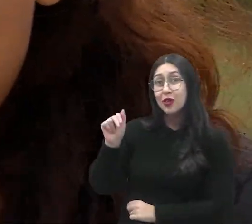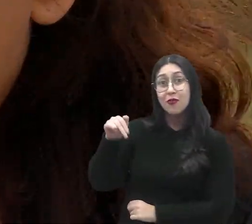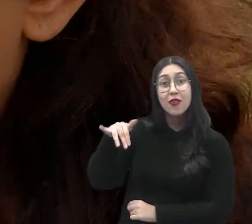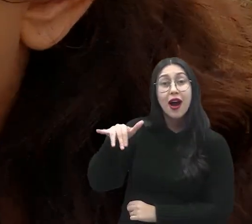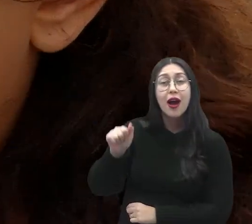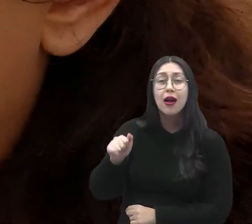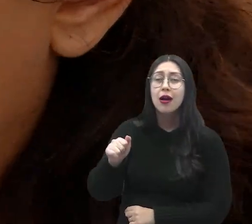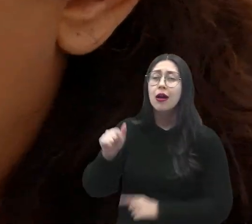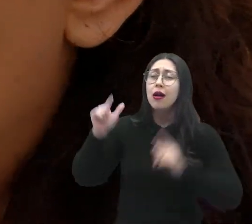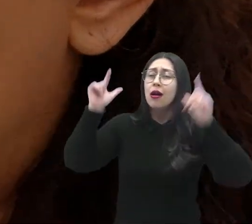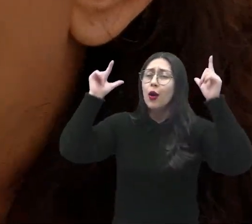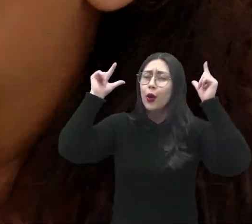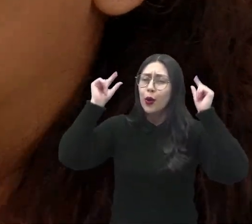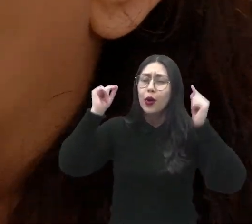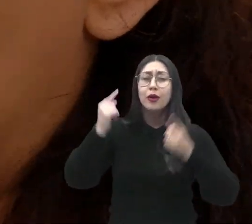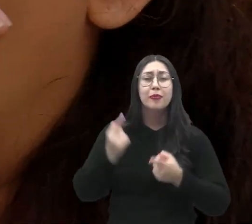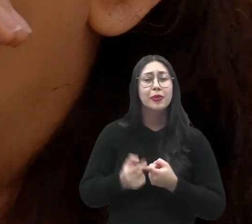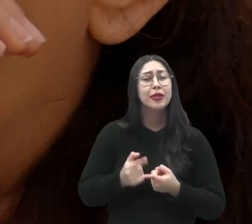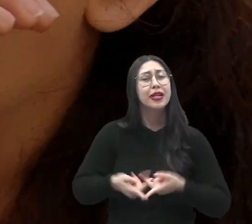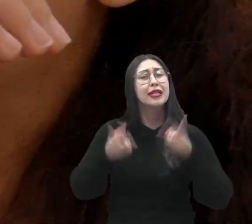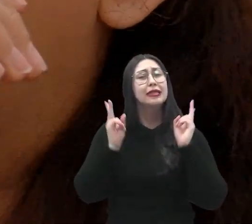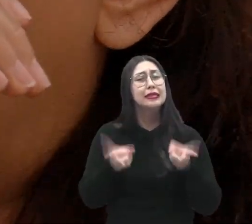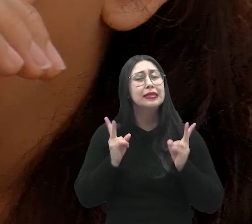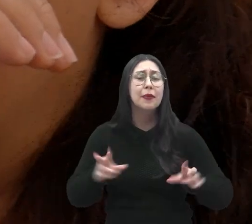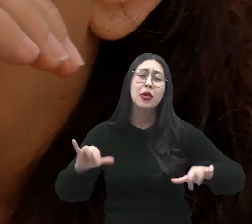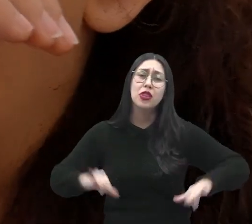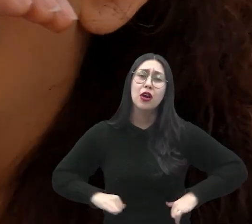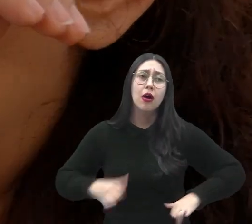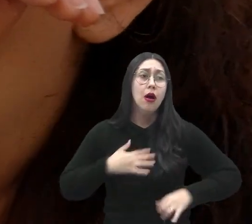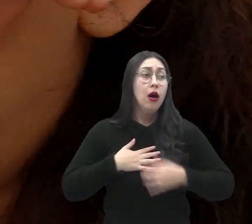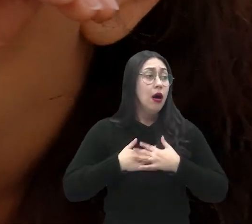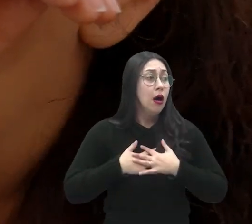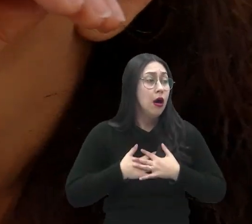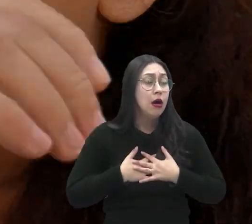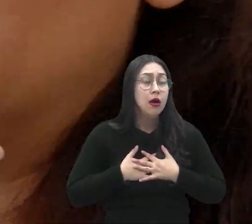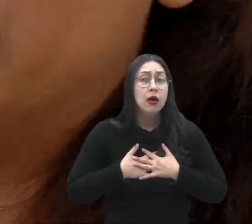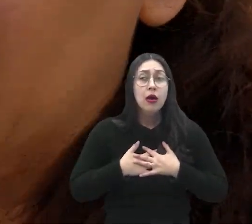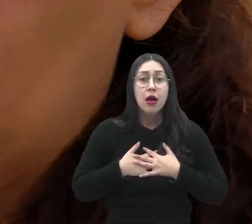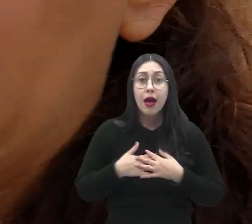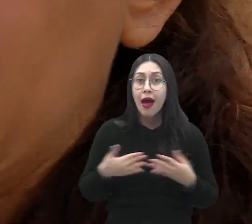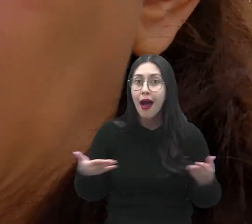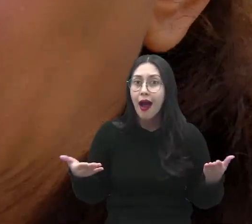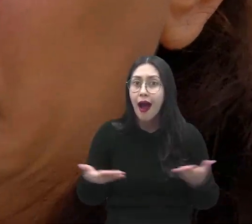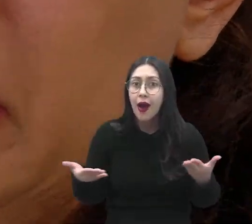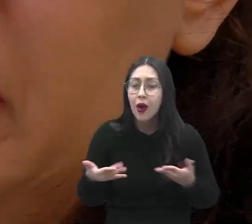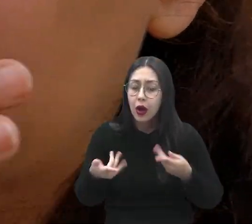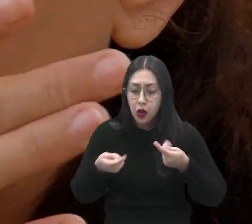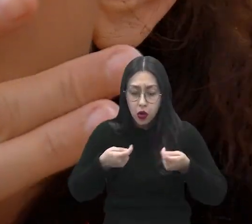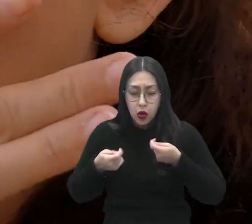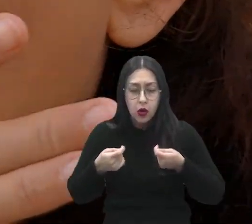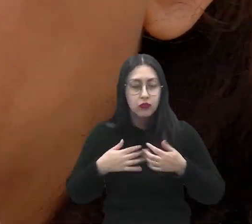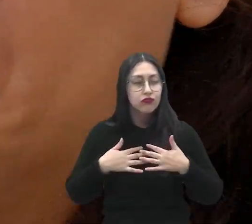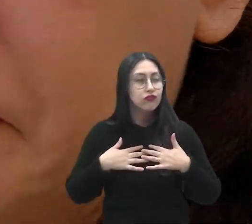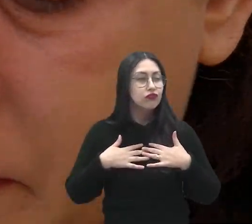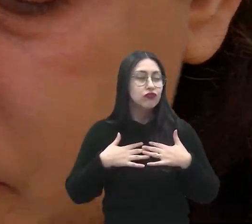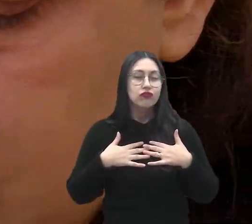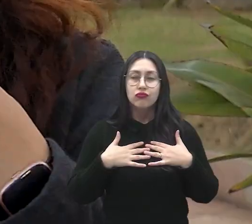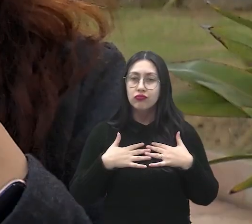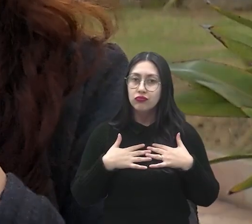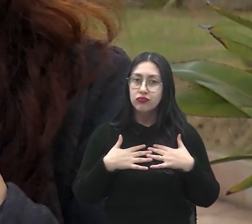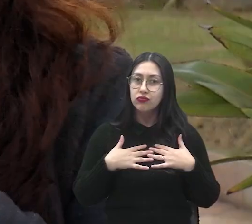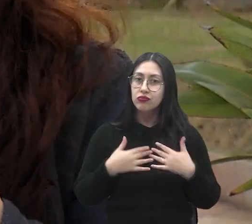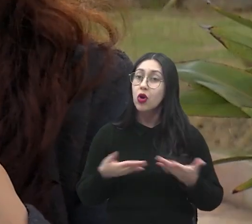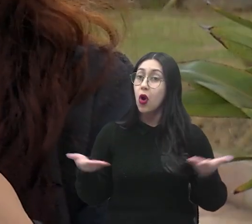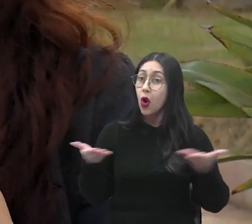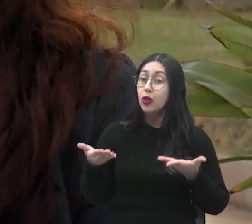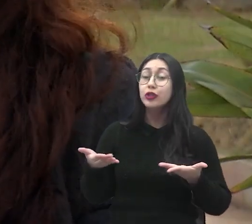Vânia são de alívio. Ela, que sempre sofreu com a falta de ar causada pela asma, agora está com a doença controlada.